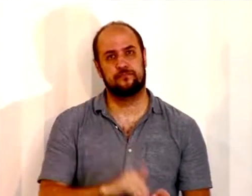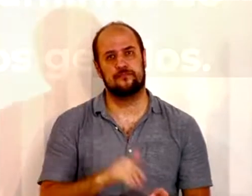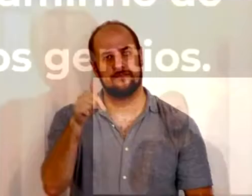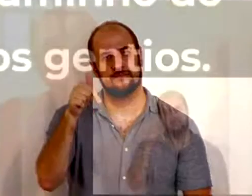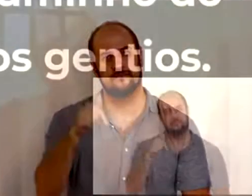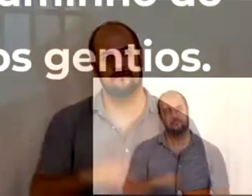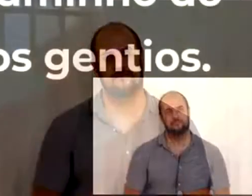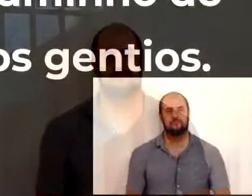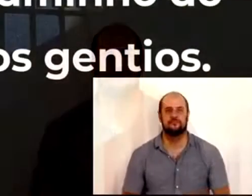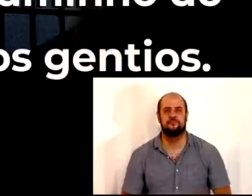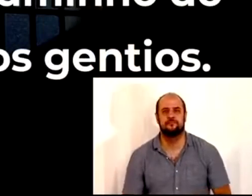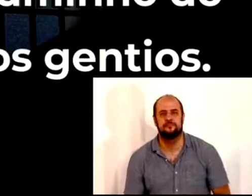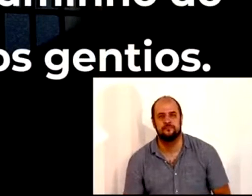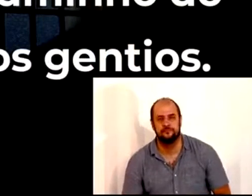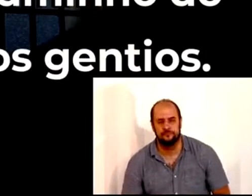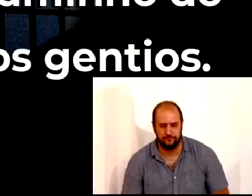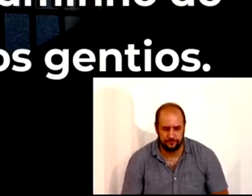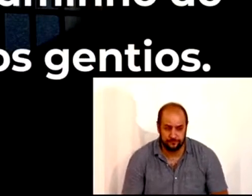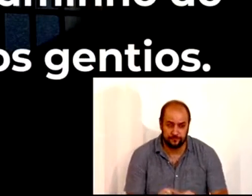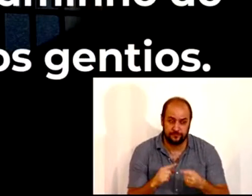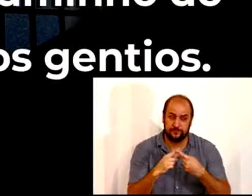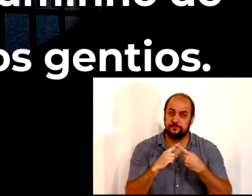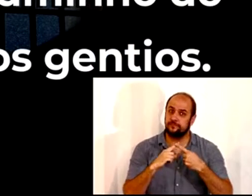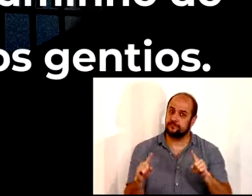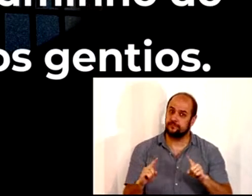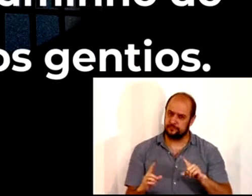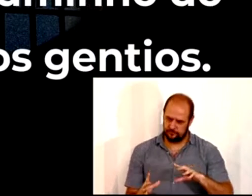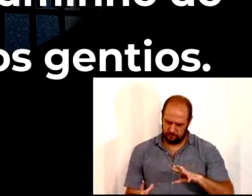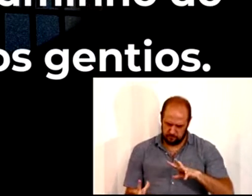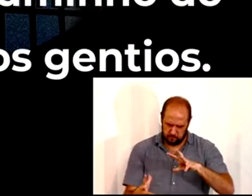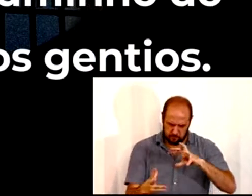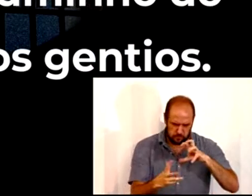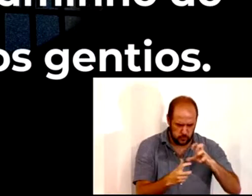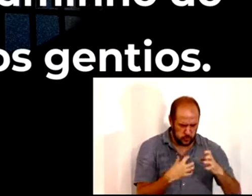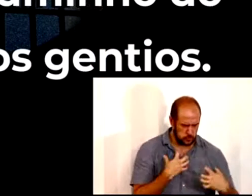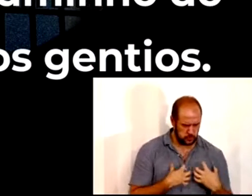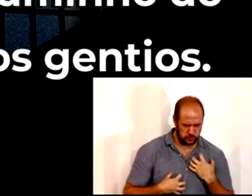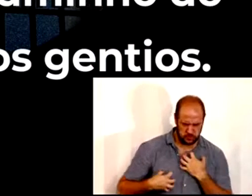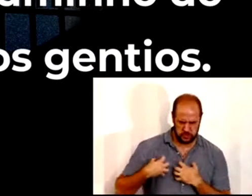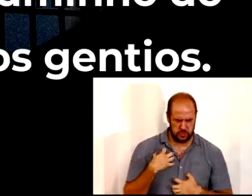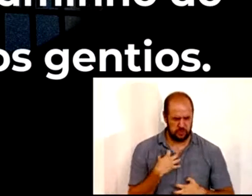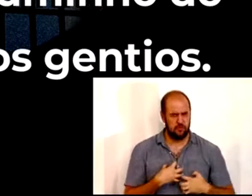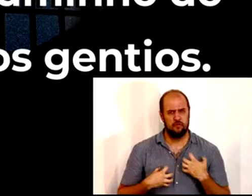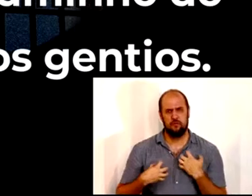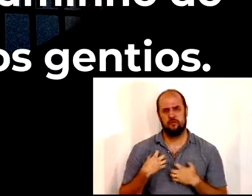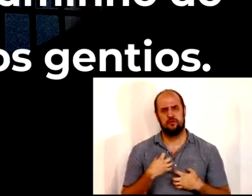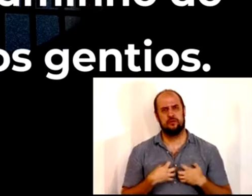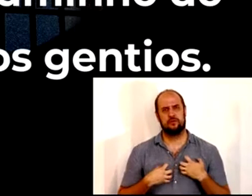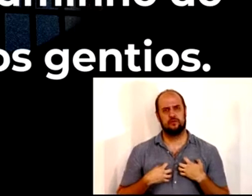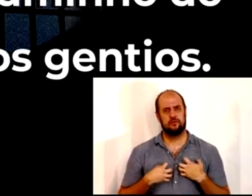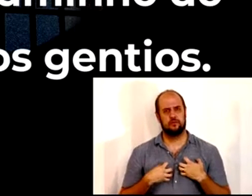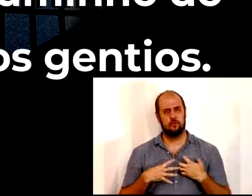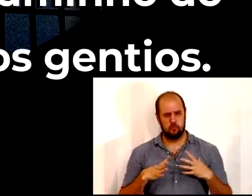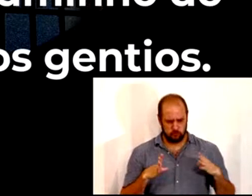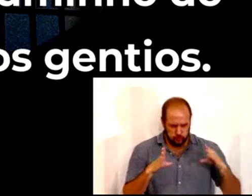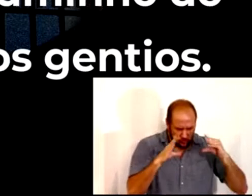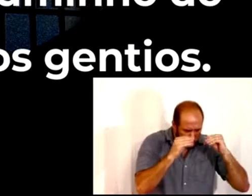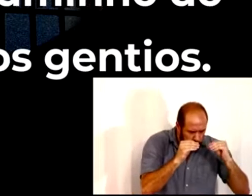7. Mas para a terra que estava aflita não continuará a